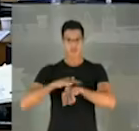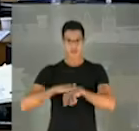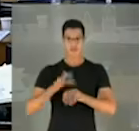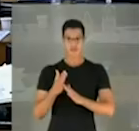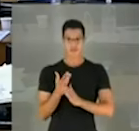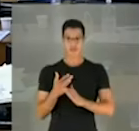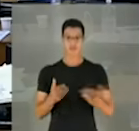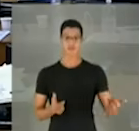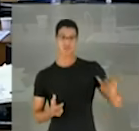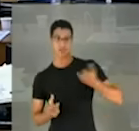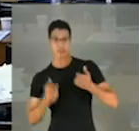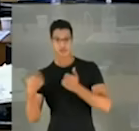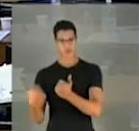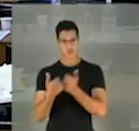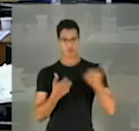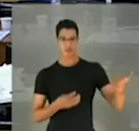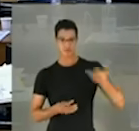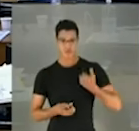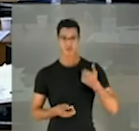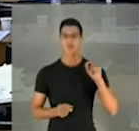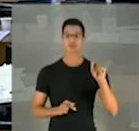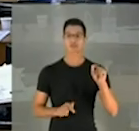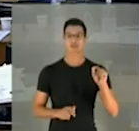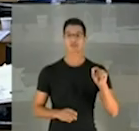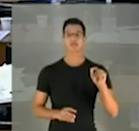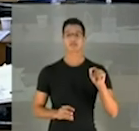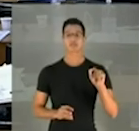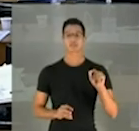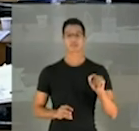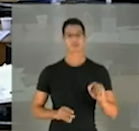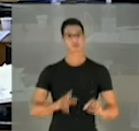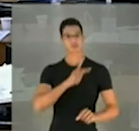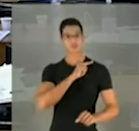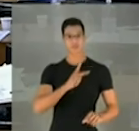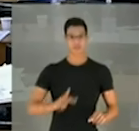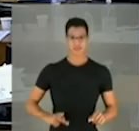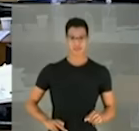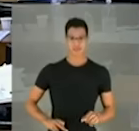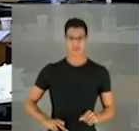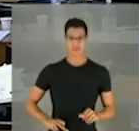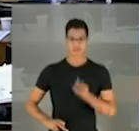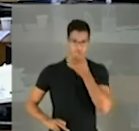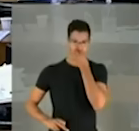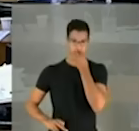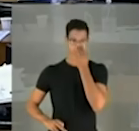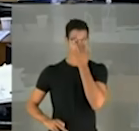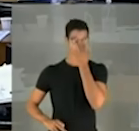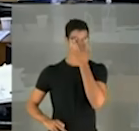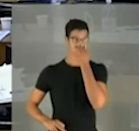fui informado pela minha assessoria que o presidente